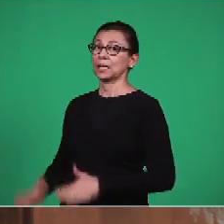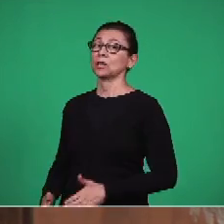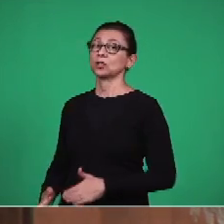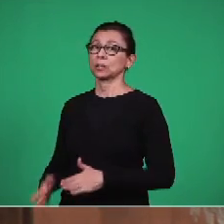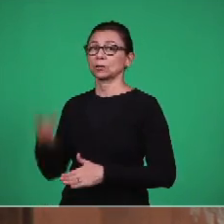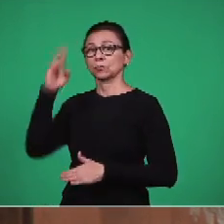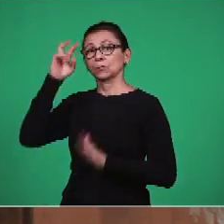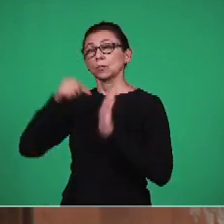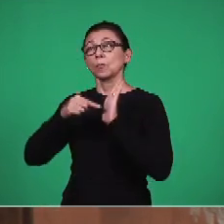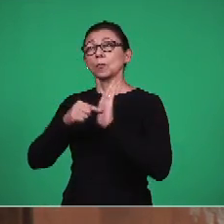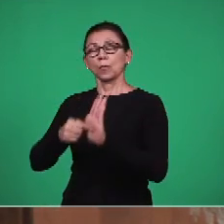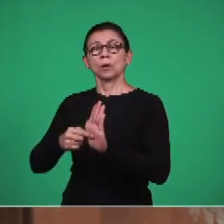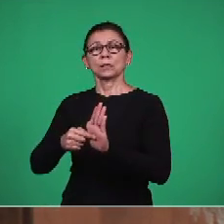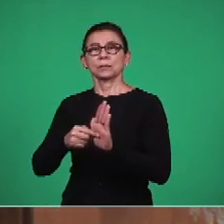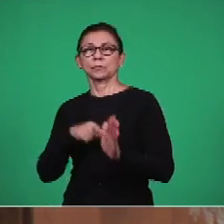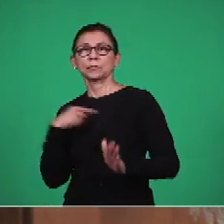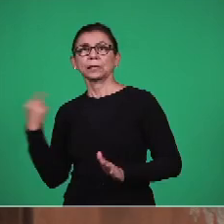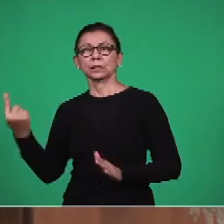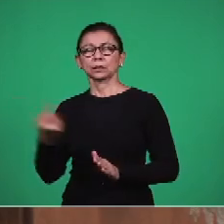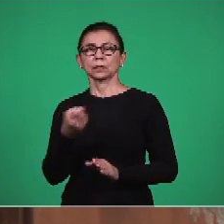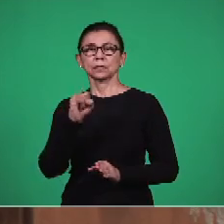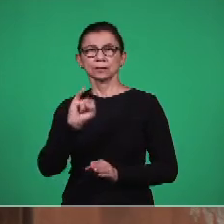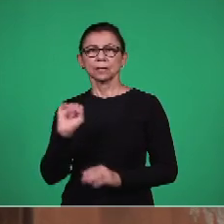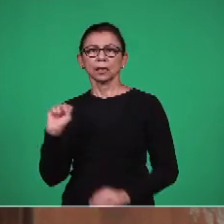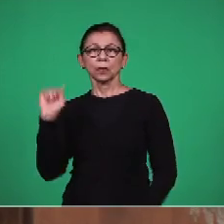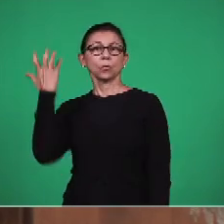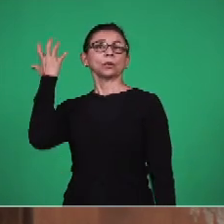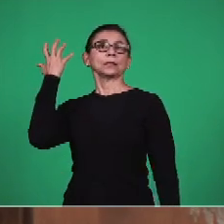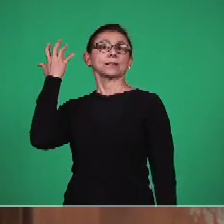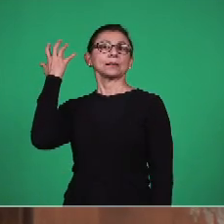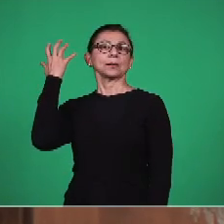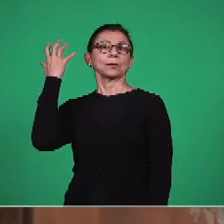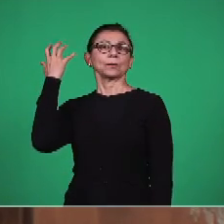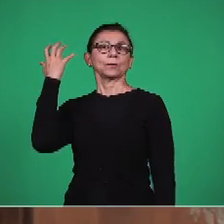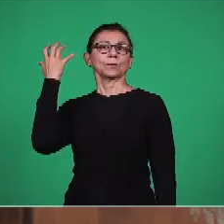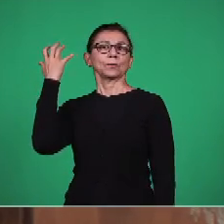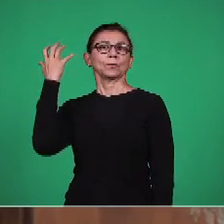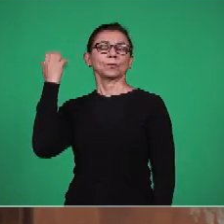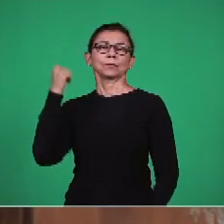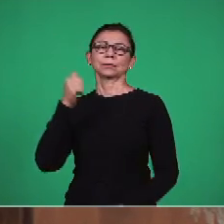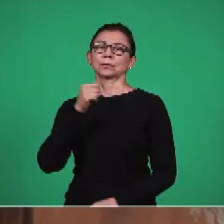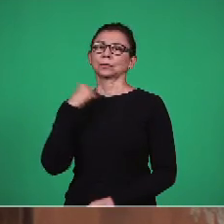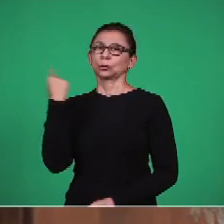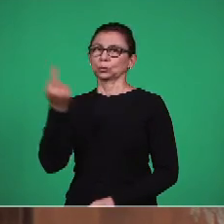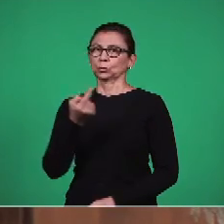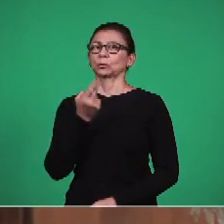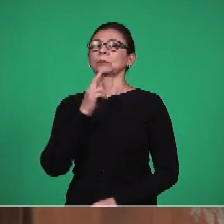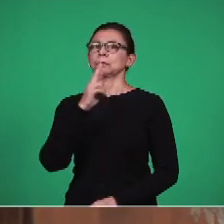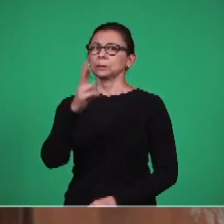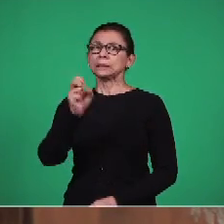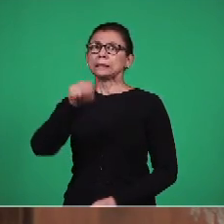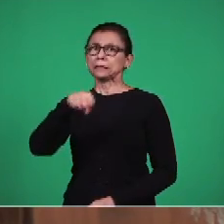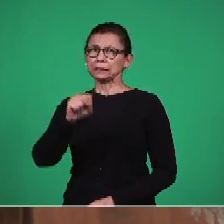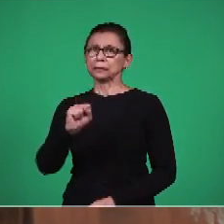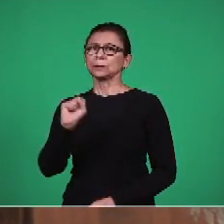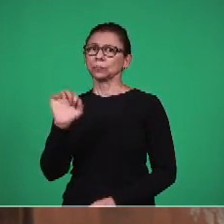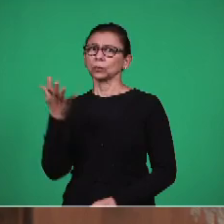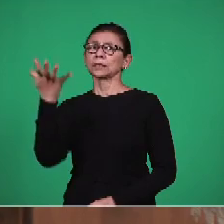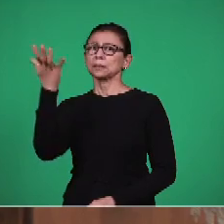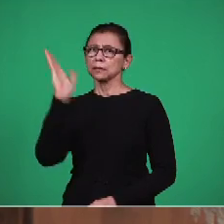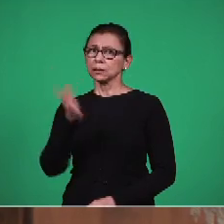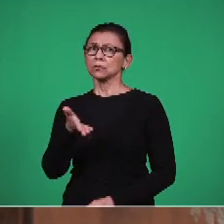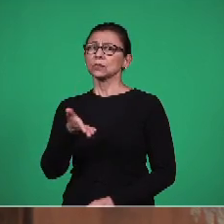disposição. Apareceu, isso aconteceu? É a pergunta que eu faço. Todos os irmãos vão responder. Isso já aconteceu. Os mares